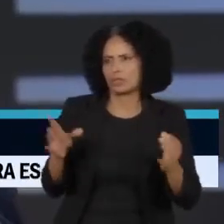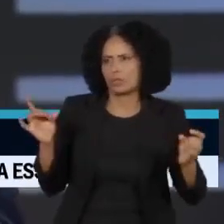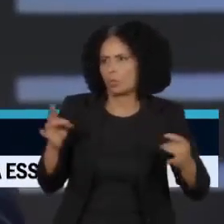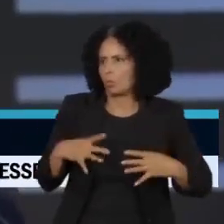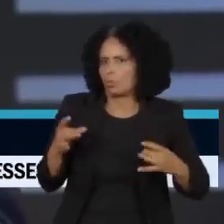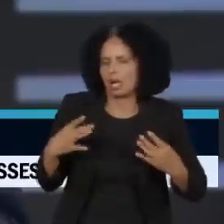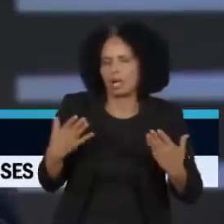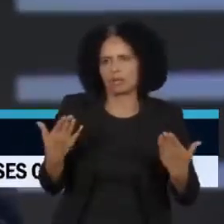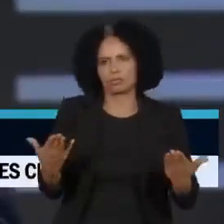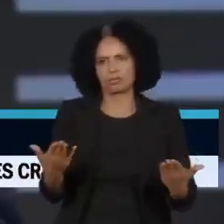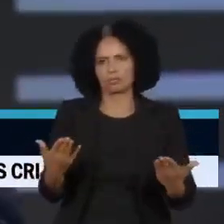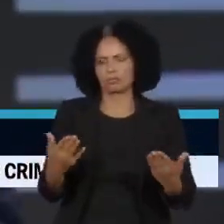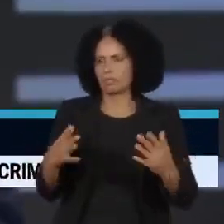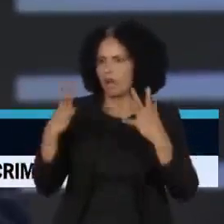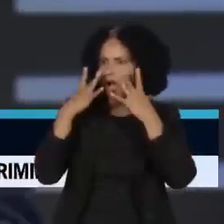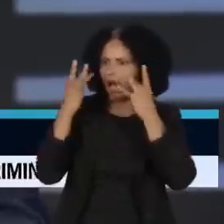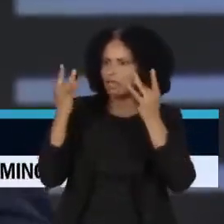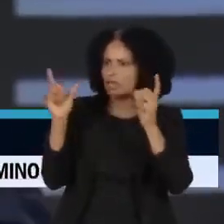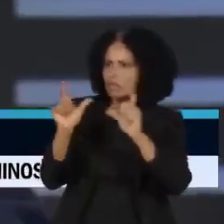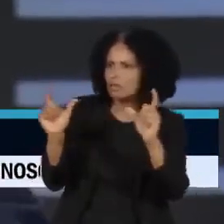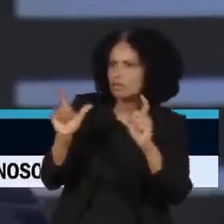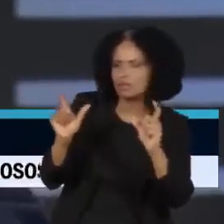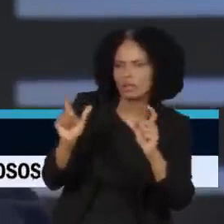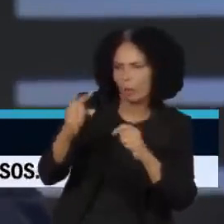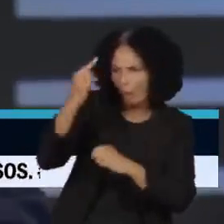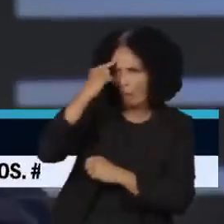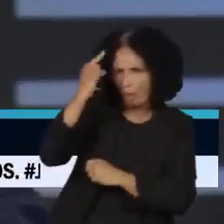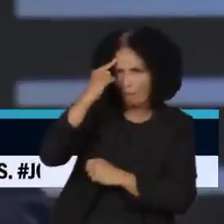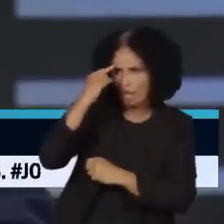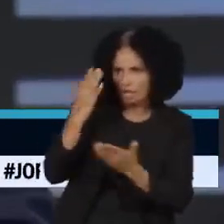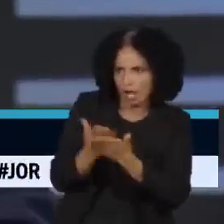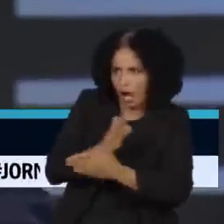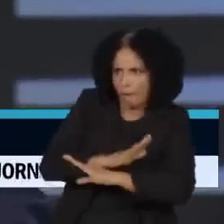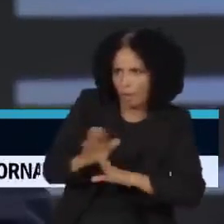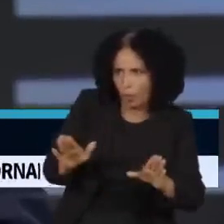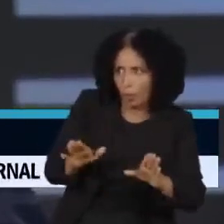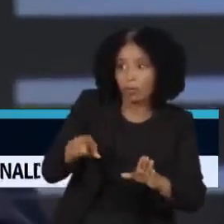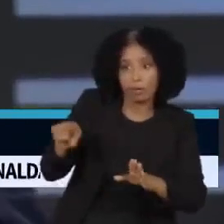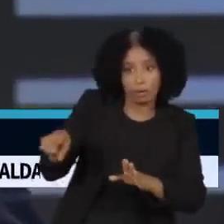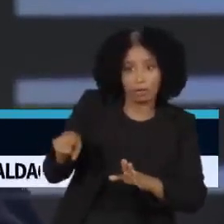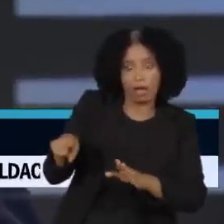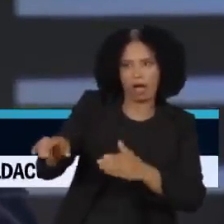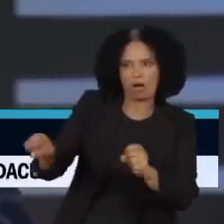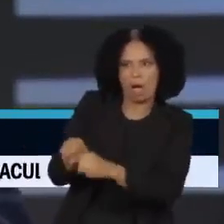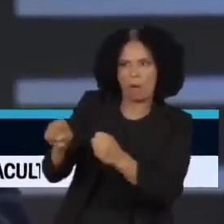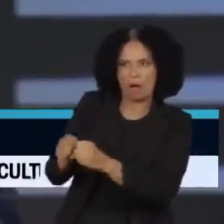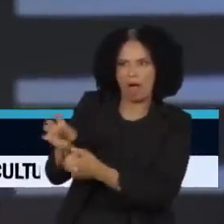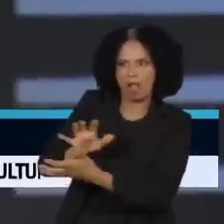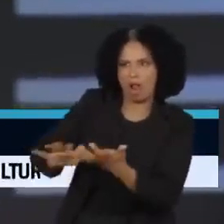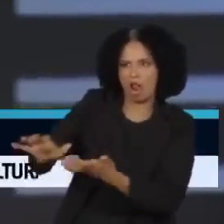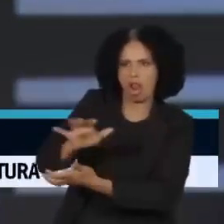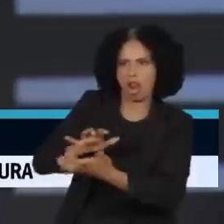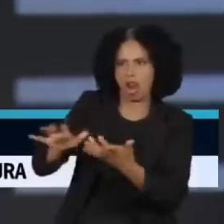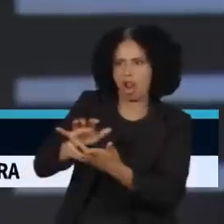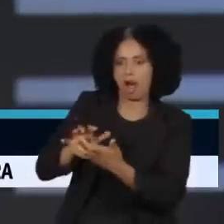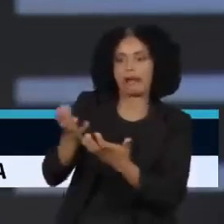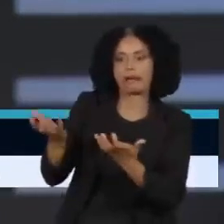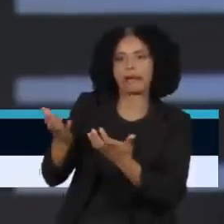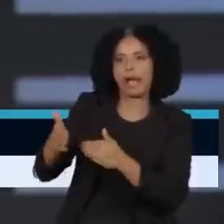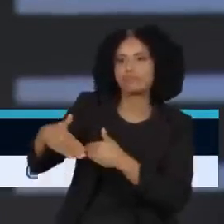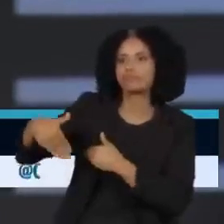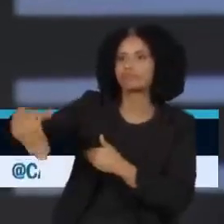eles não eles não não pensam que a história terminou para eles o ódio em relação à democracia de liberdades é permanente